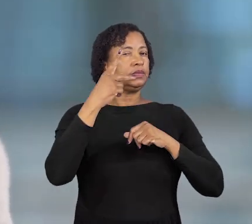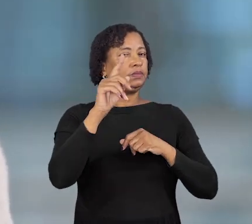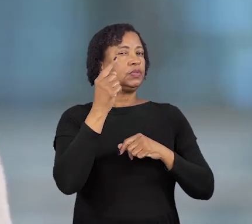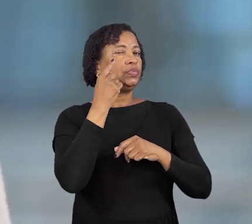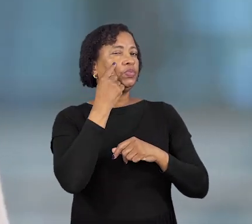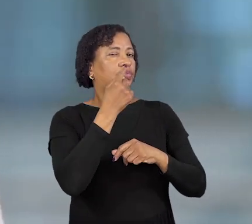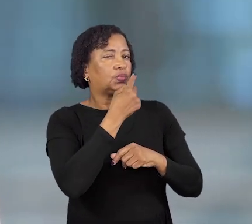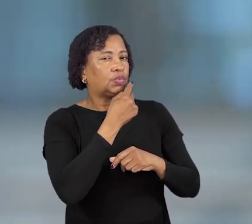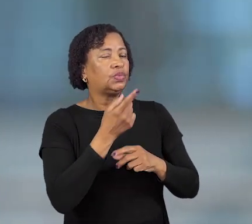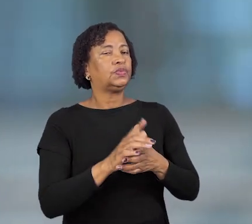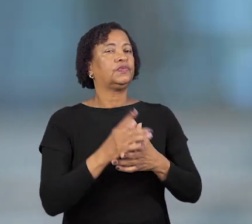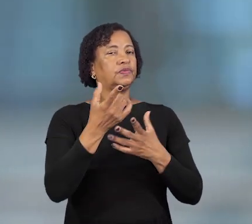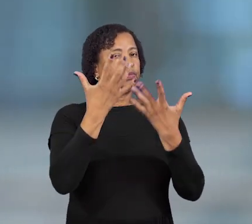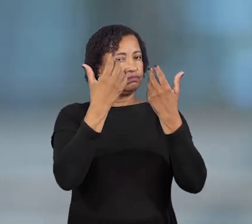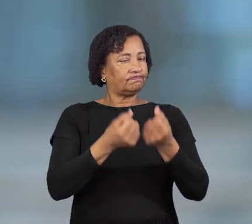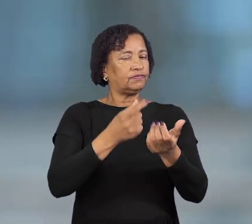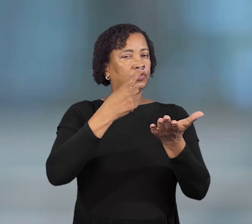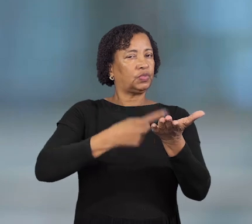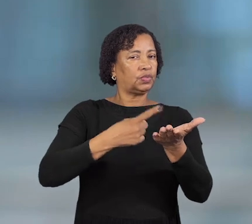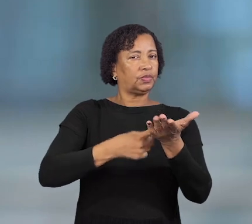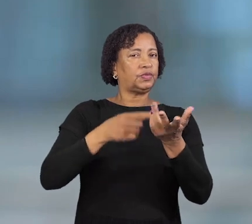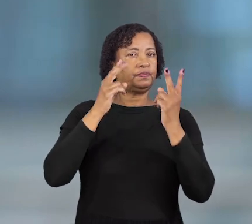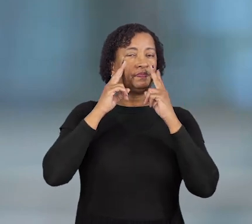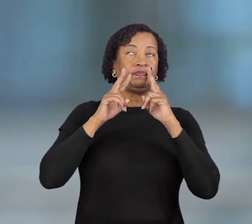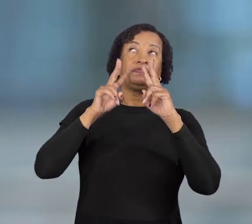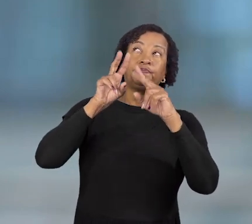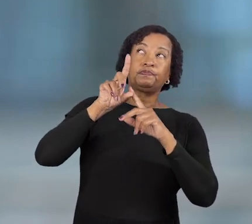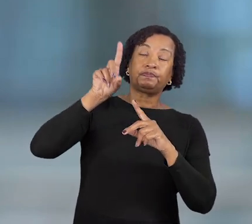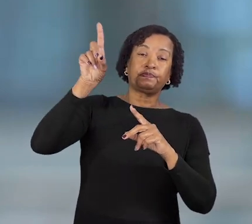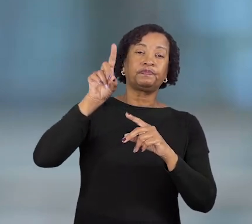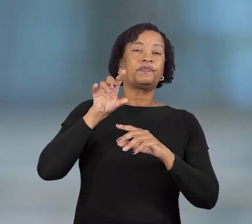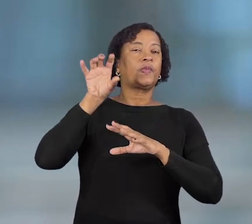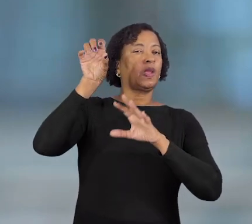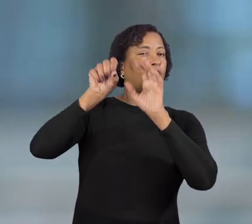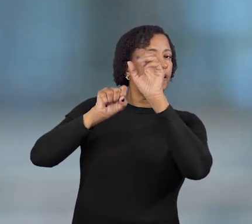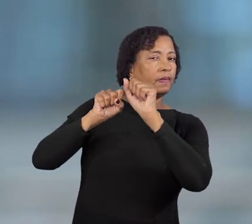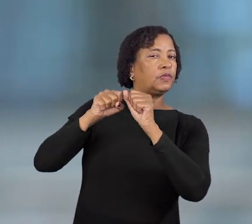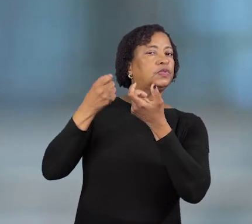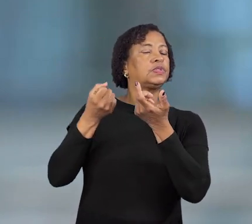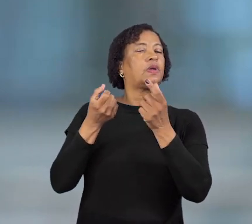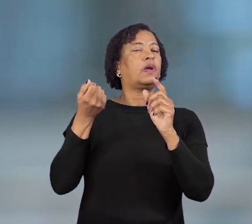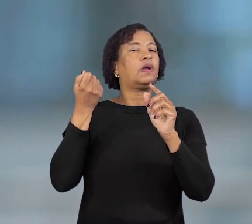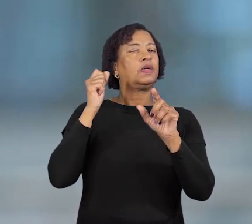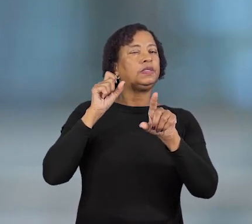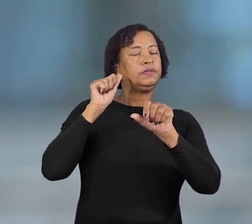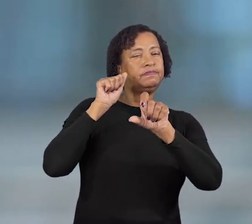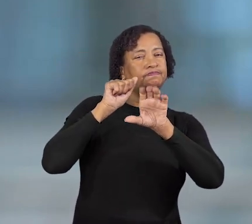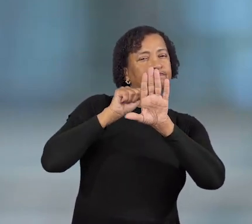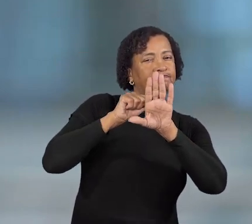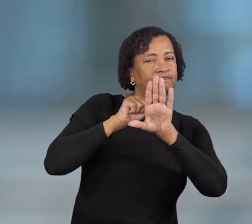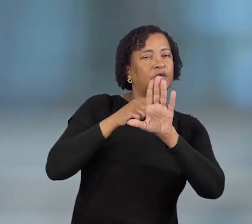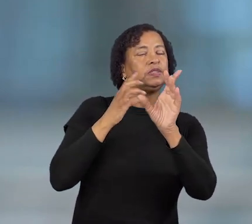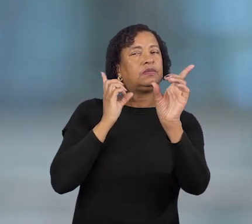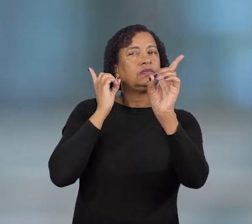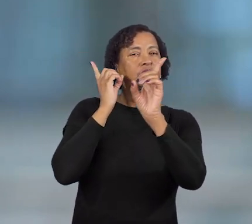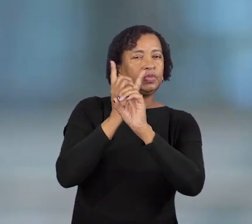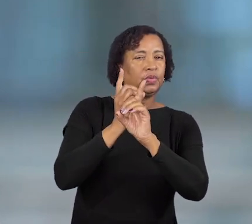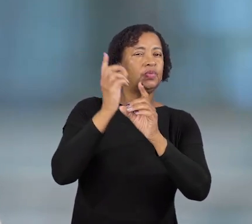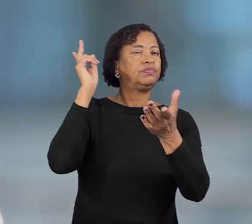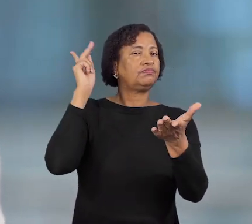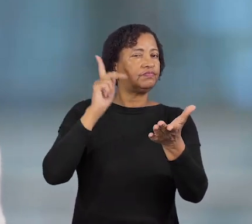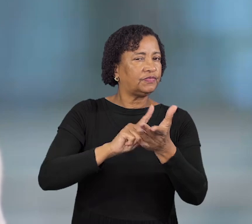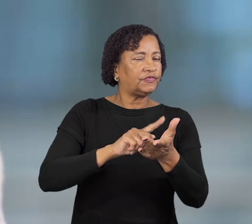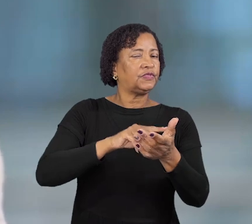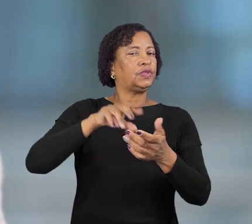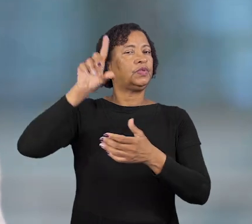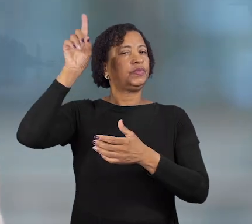olho? Será que você assumiu o compromisso de olhar para cima e buscar e bater até que você tenha um encontro verdadeiro